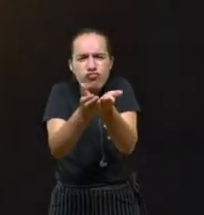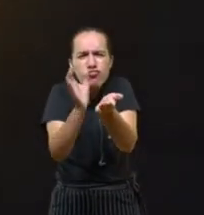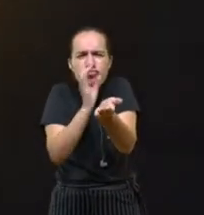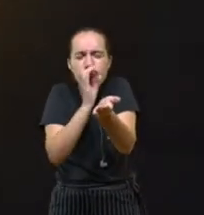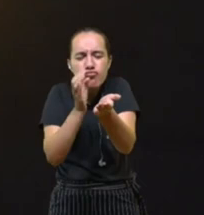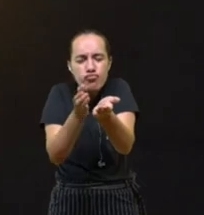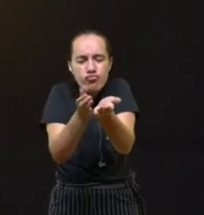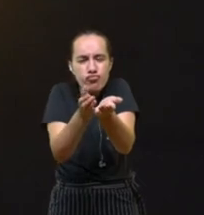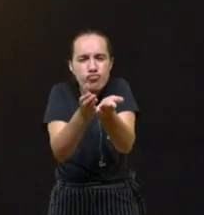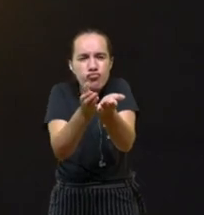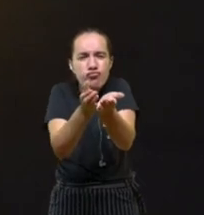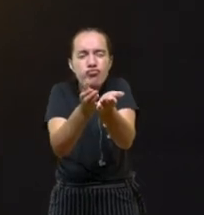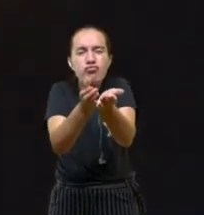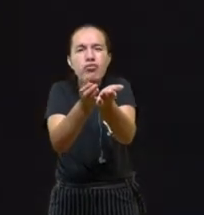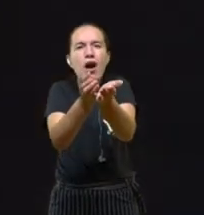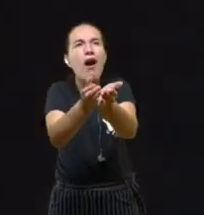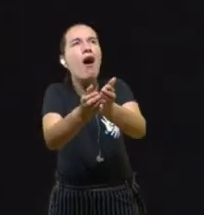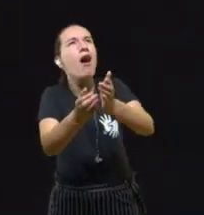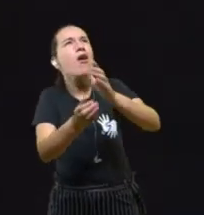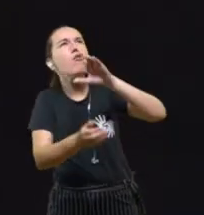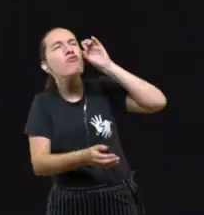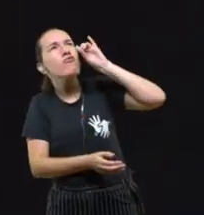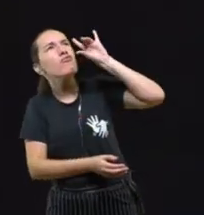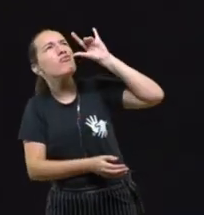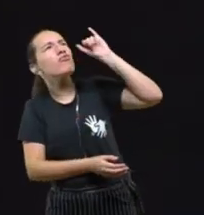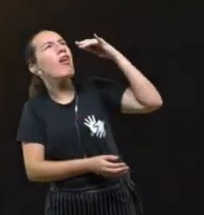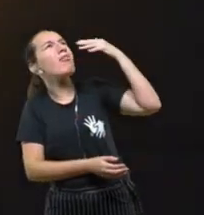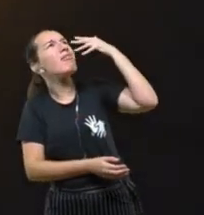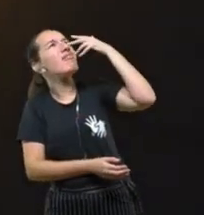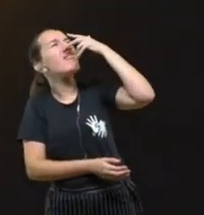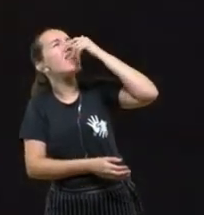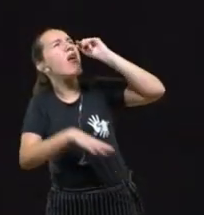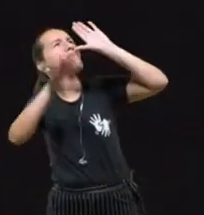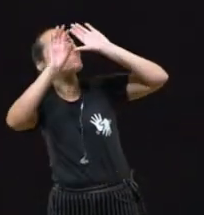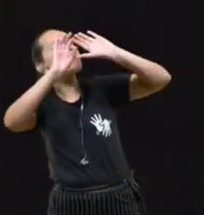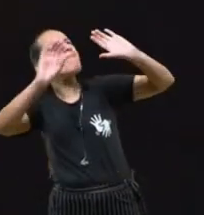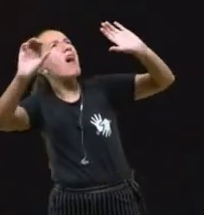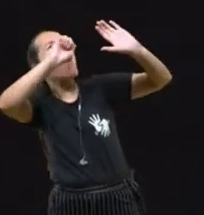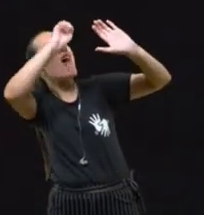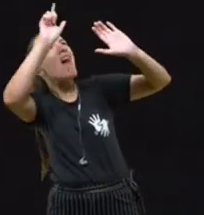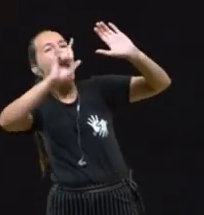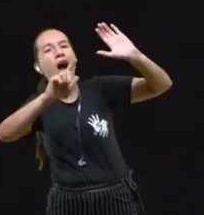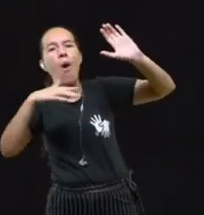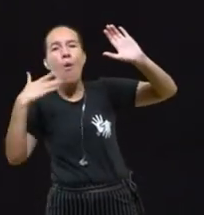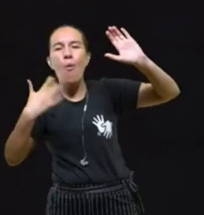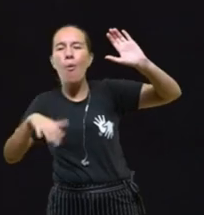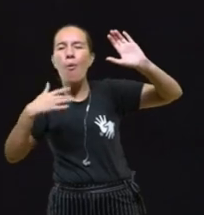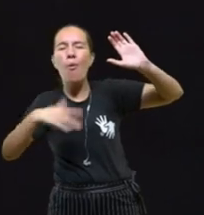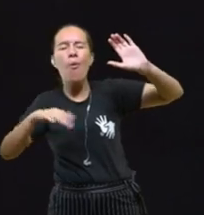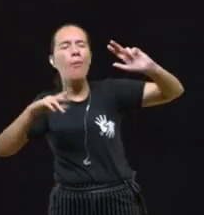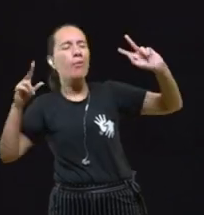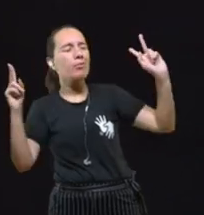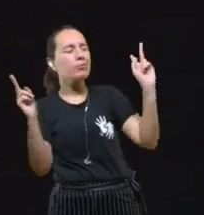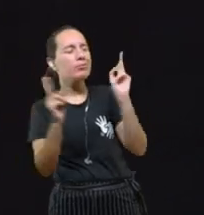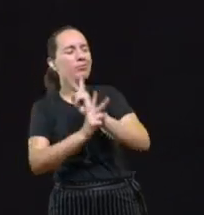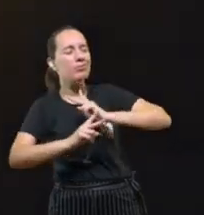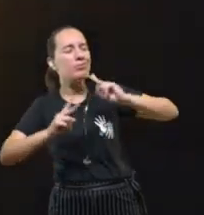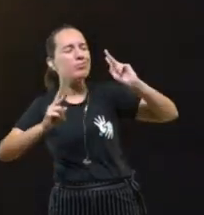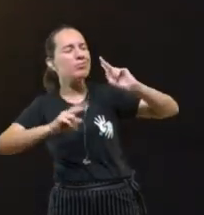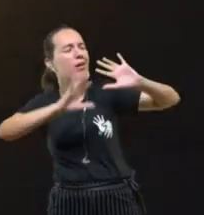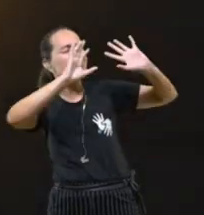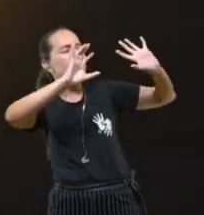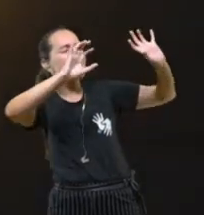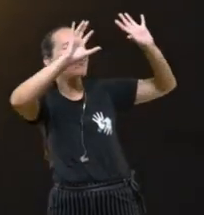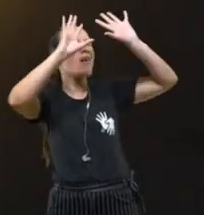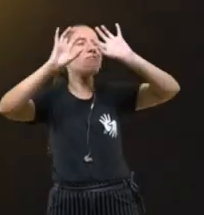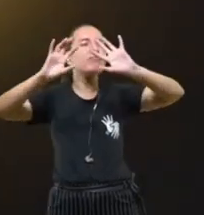Sabe, um dia lindo, lindo, lindo, azul, e nuvens, e esse vento batendo no meu